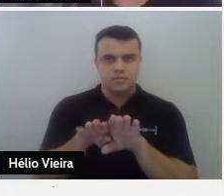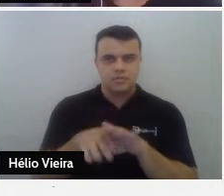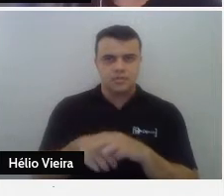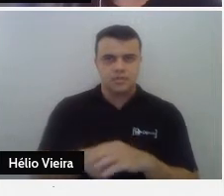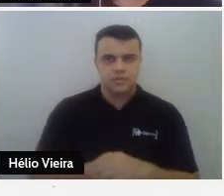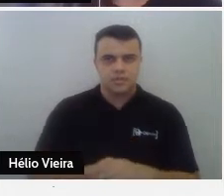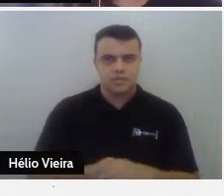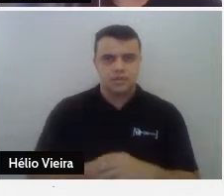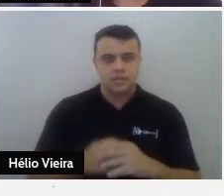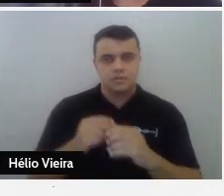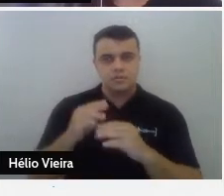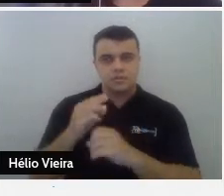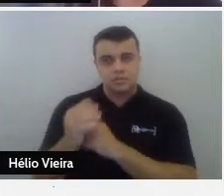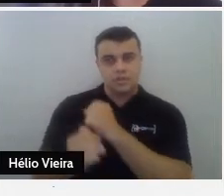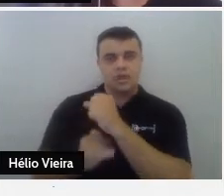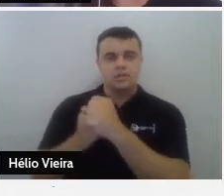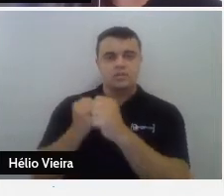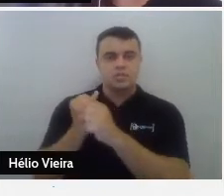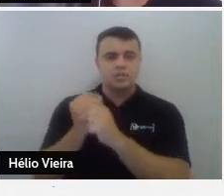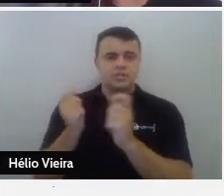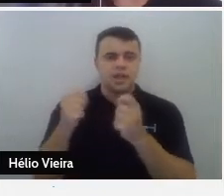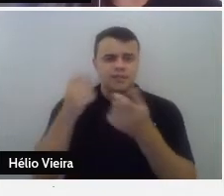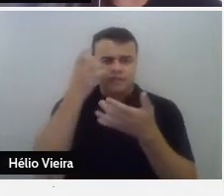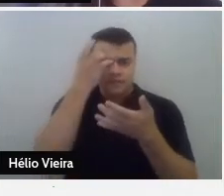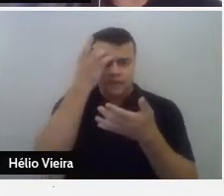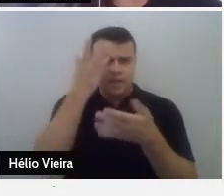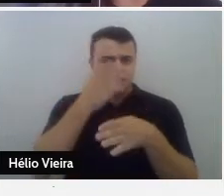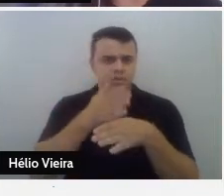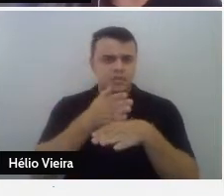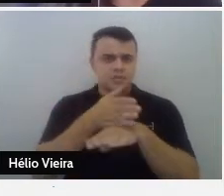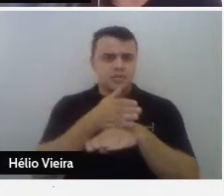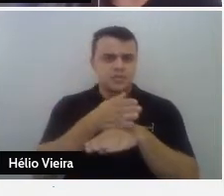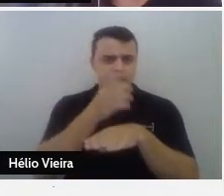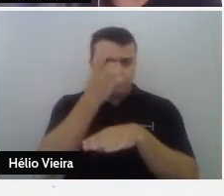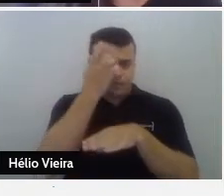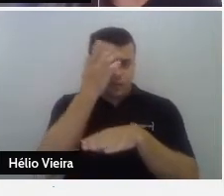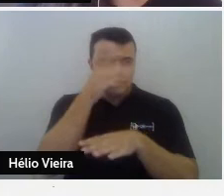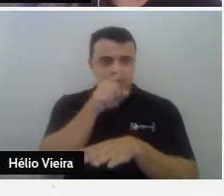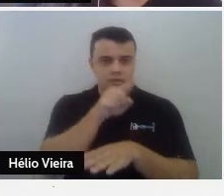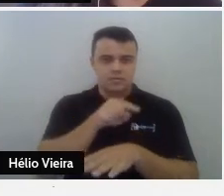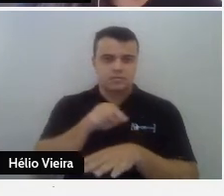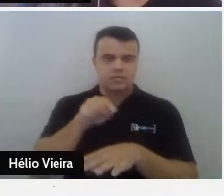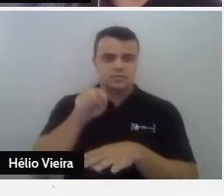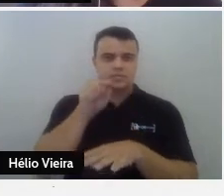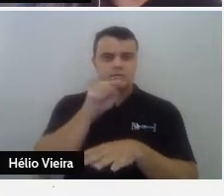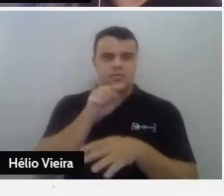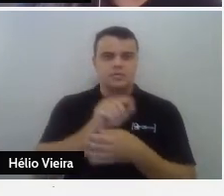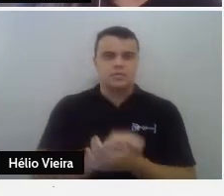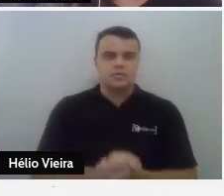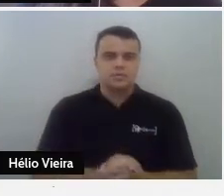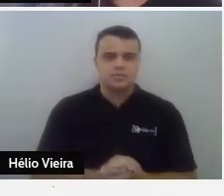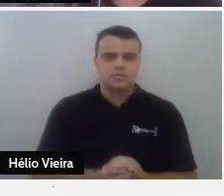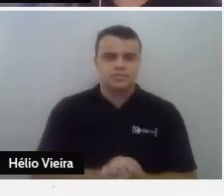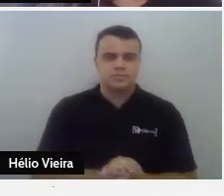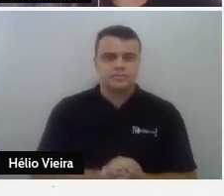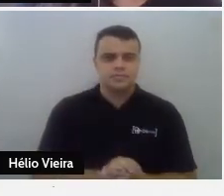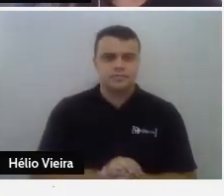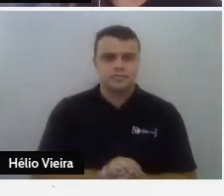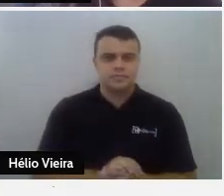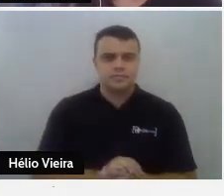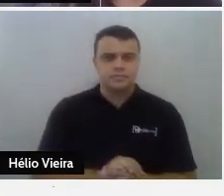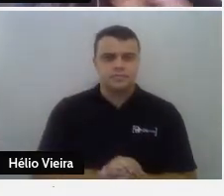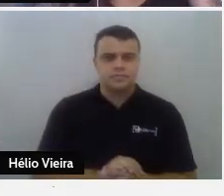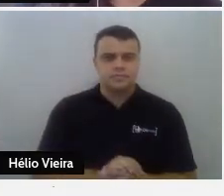É um site de fácil acesso, ele é bem intuitivo, então ele não